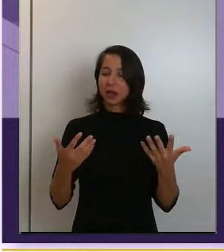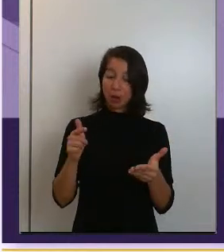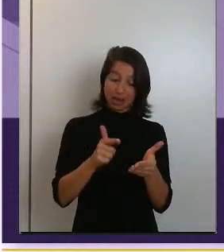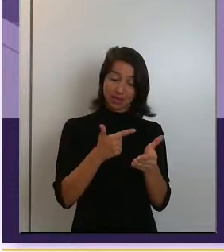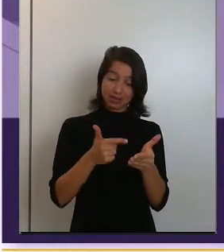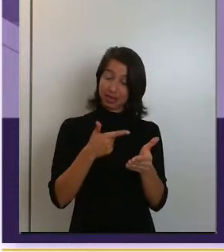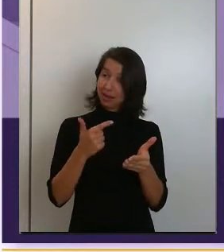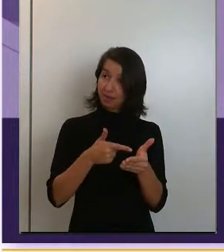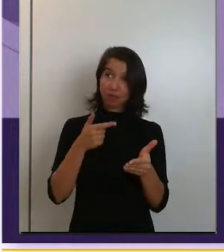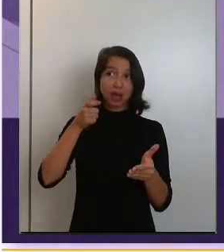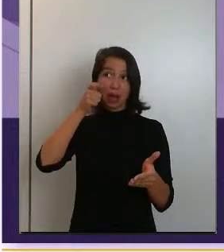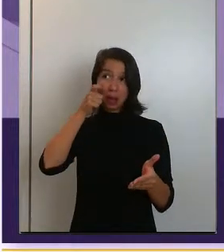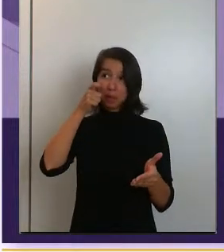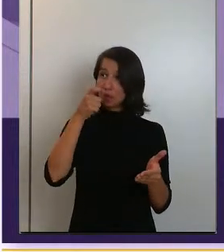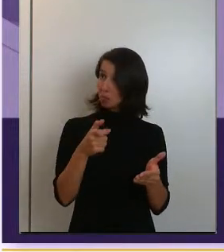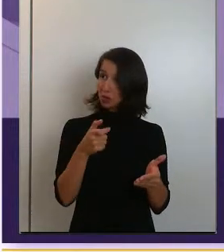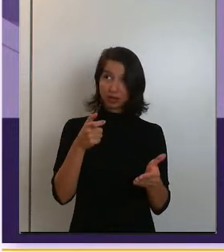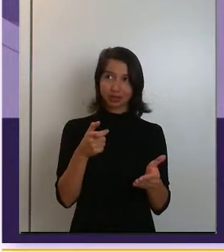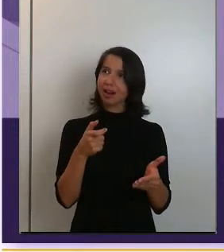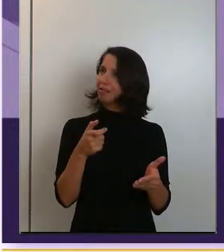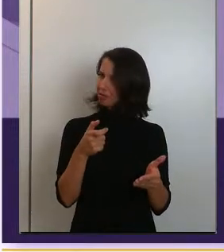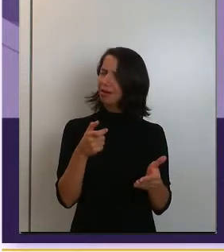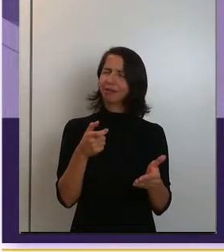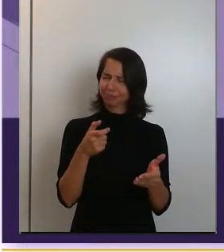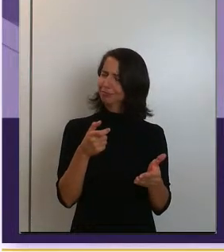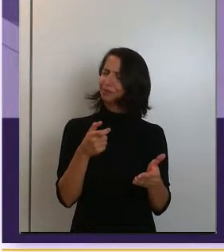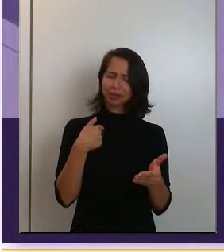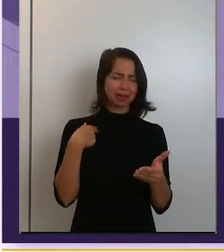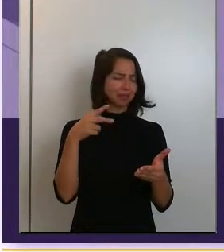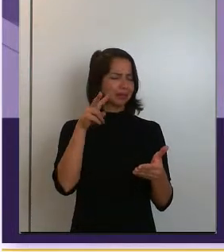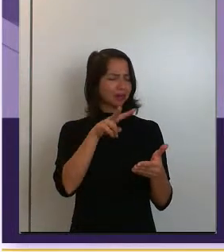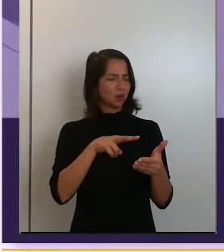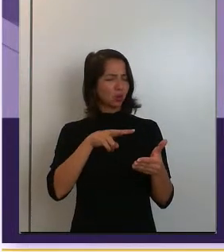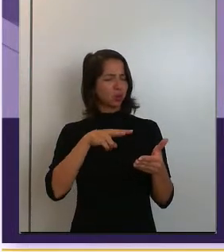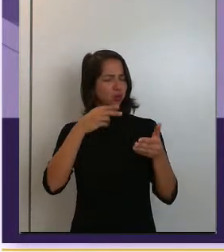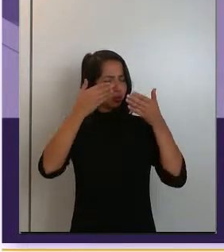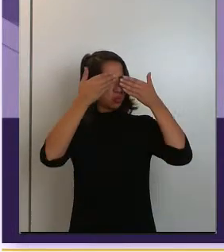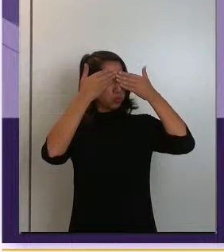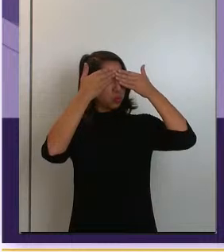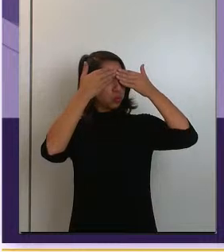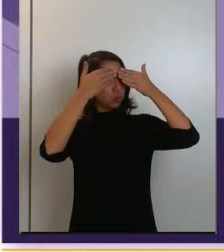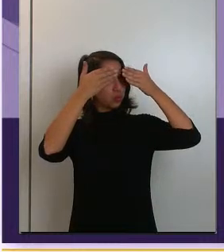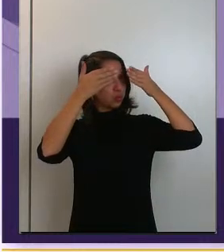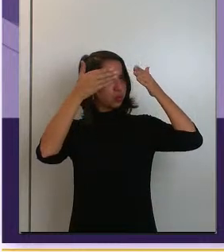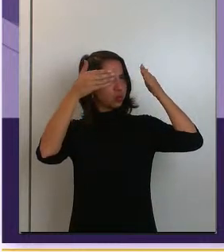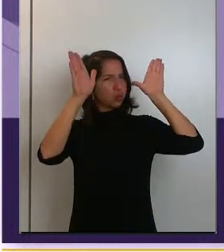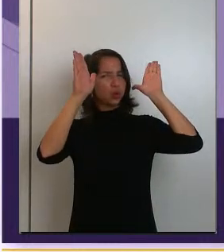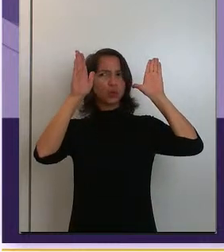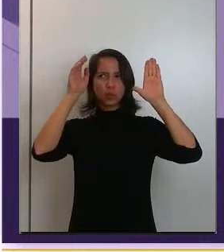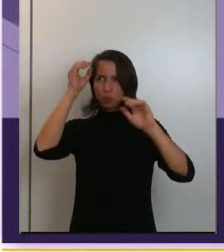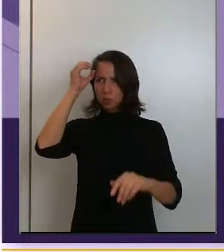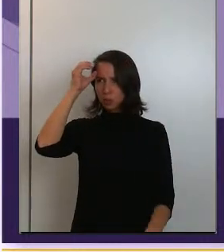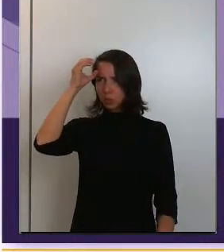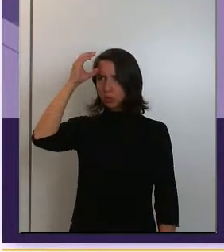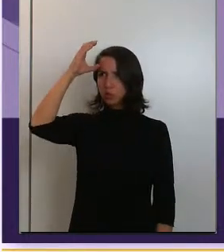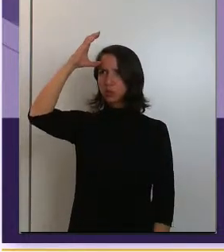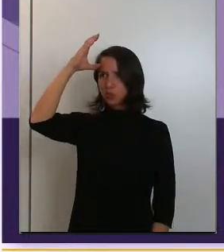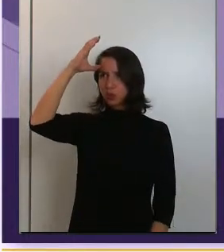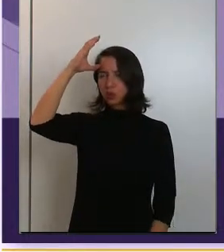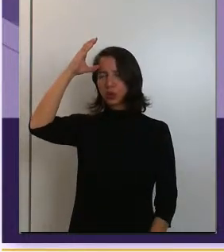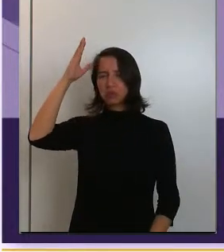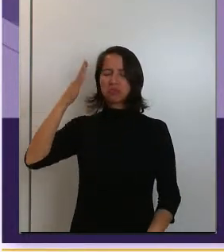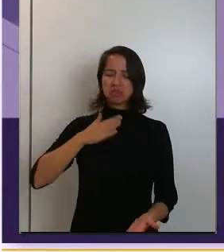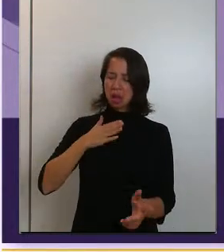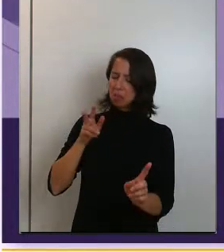particularmente, a leitura, o estudo dela abriu novos horizontes e até novas visões no que diz respeito à minha perspectiva sobre feminismo, igualdade